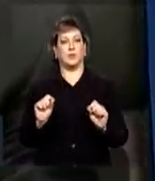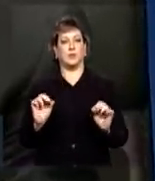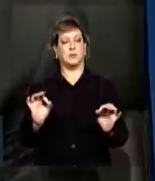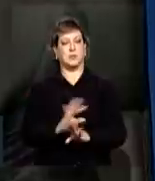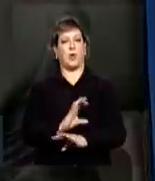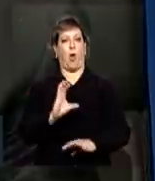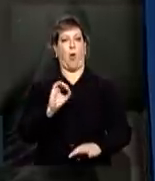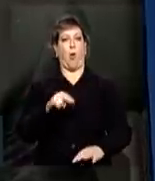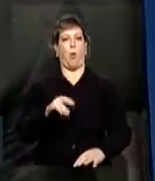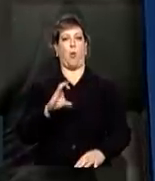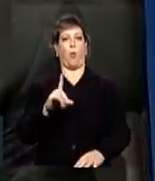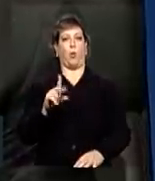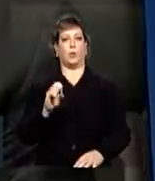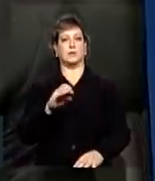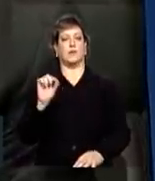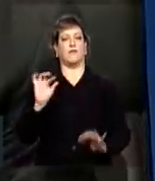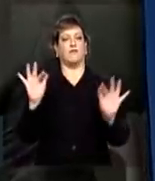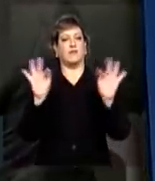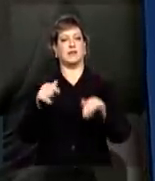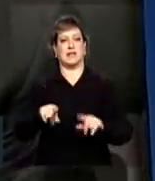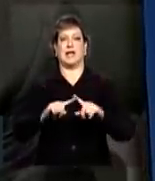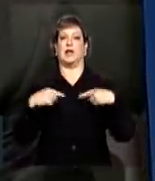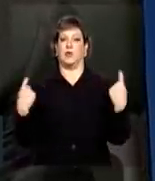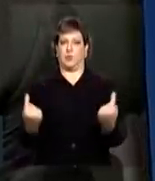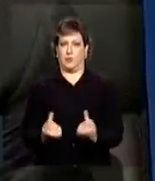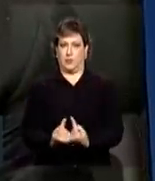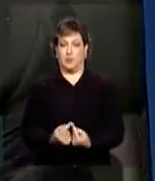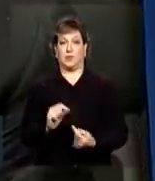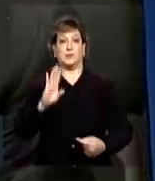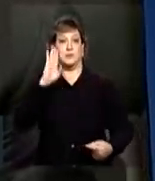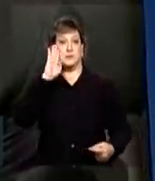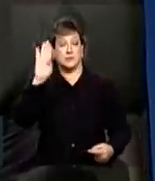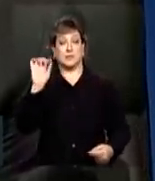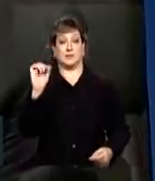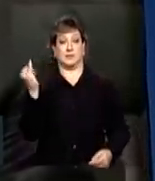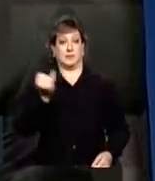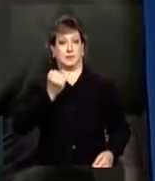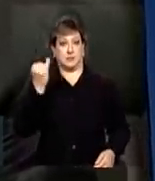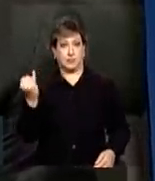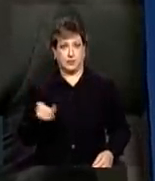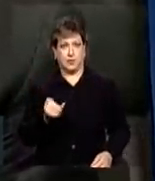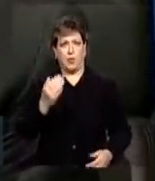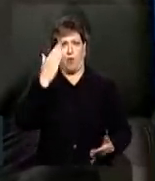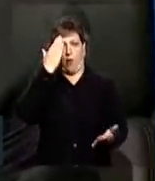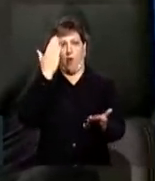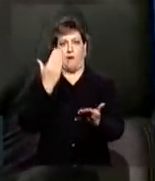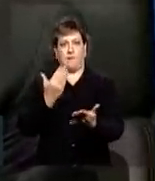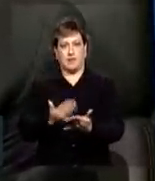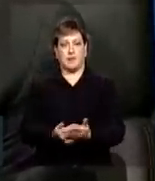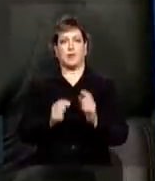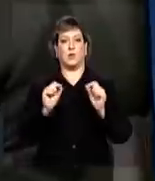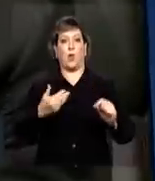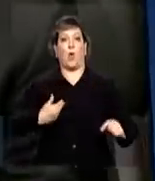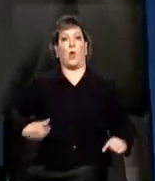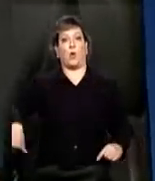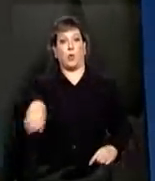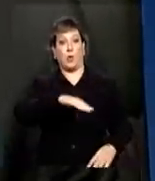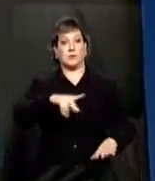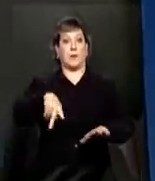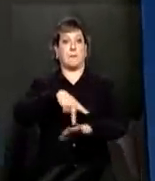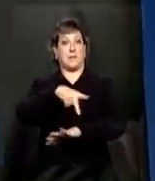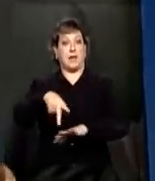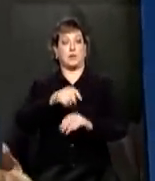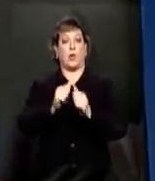feliz desta reunião. E mais do que nunca, eu tenho a maior confiança que o nosso país, com